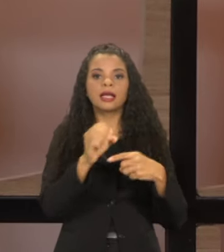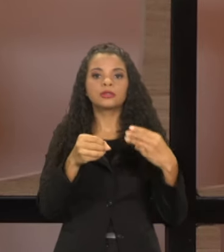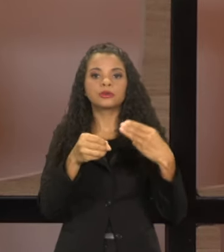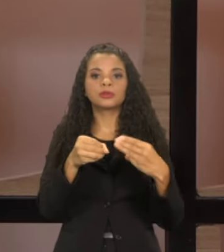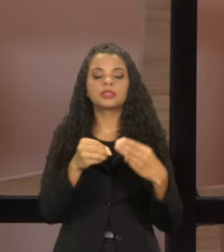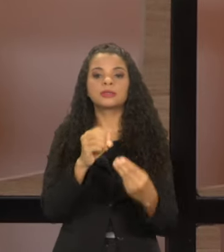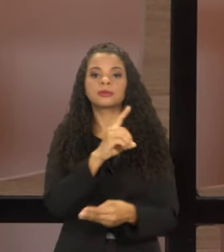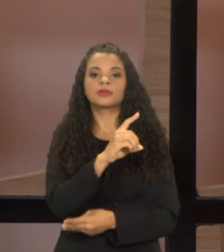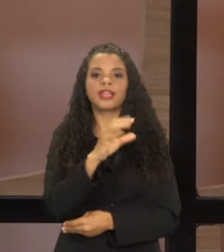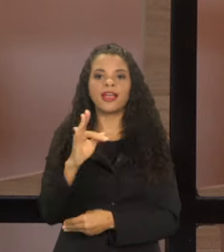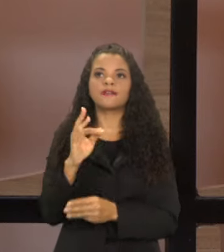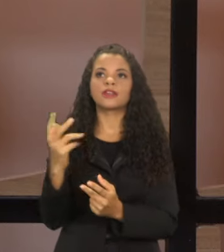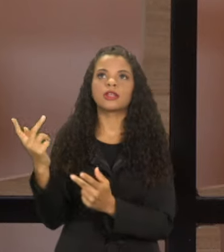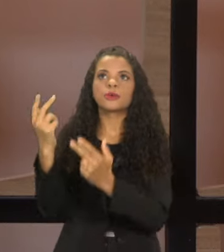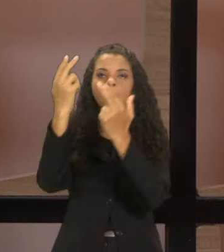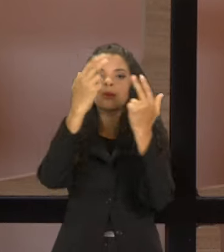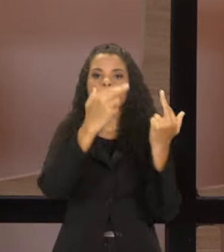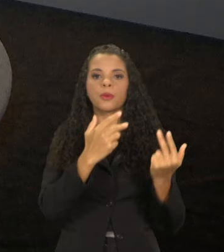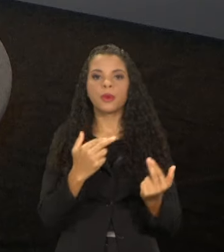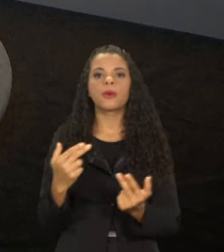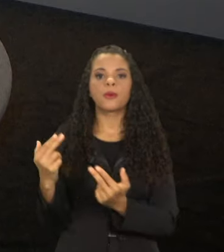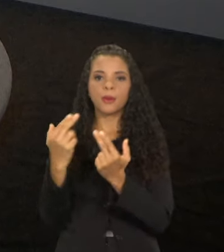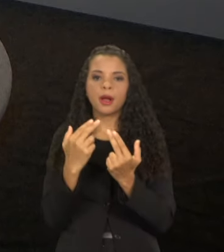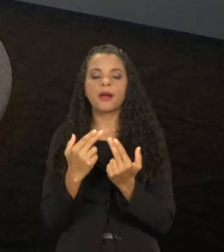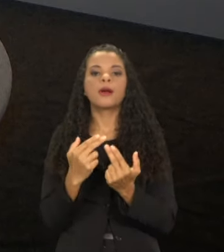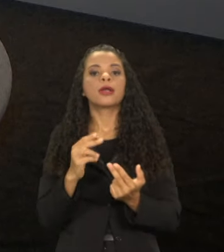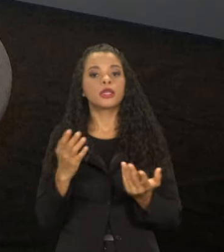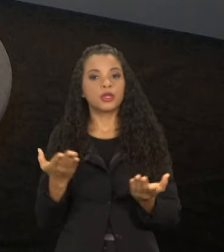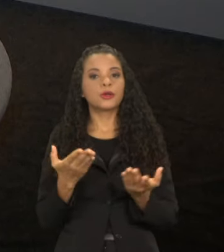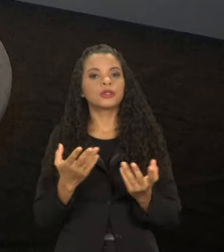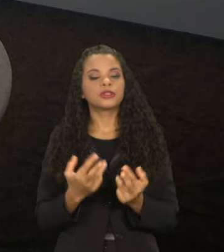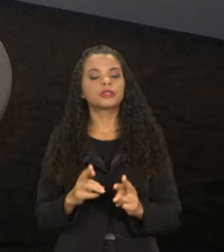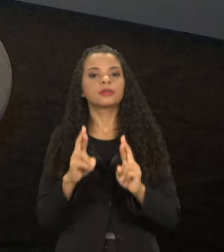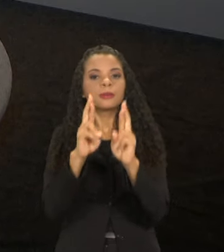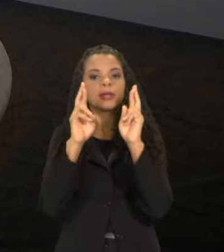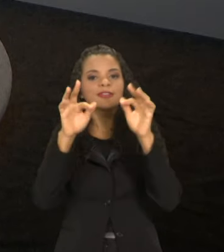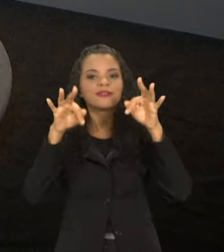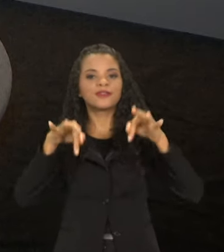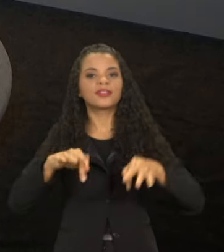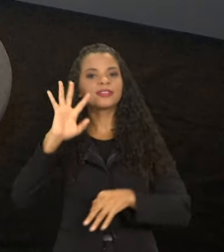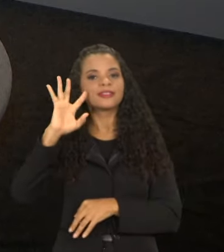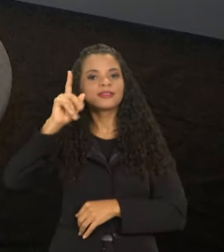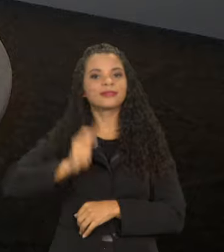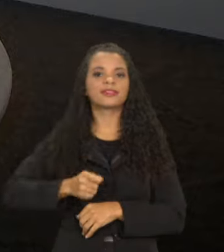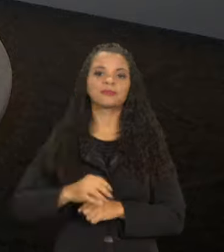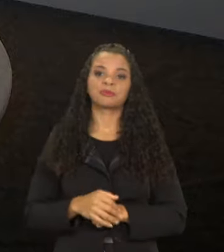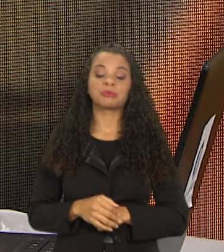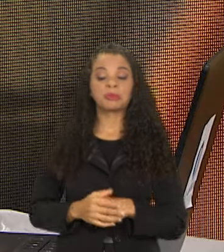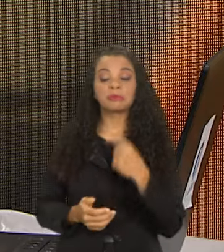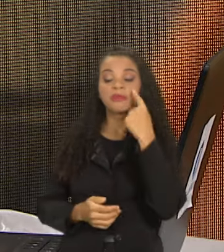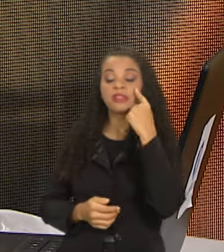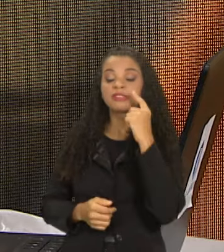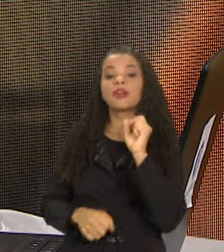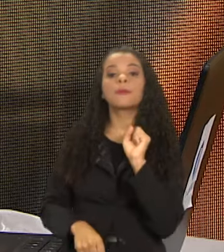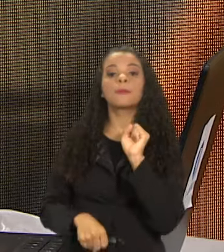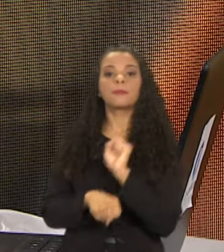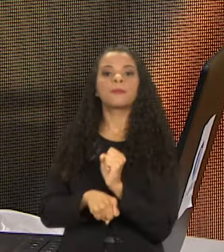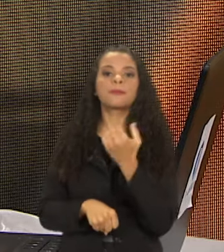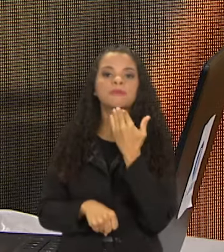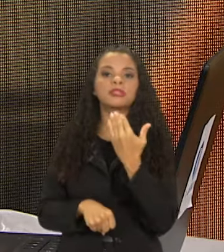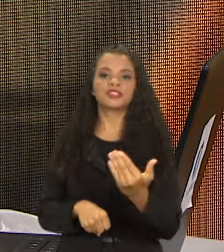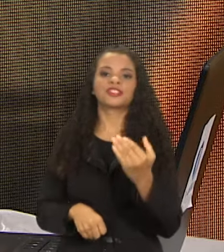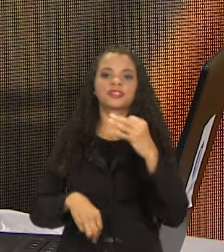Federal. A expectativa é de que essa ação seja finalizada hoje. Vamos ver se ainda alguém vai pedir vista, não é, Flávia? E esse é o primeiro assunto da nossa reportagem